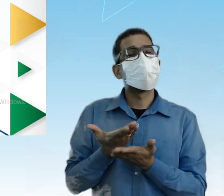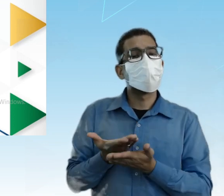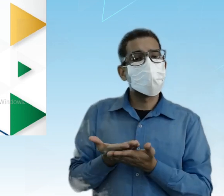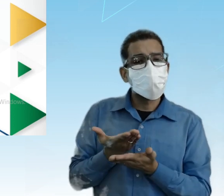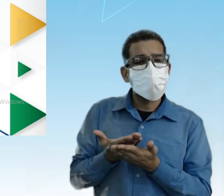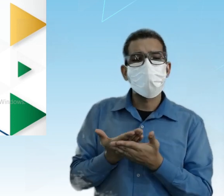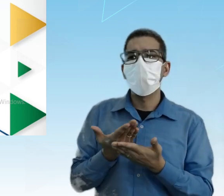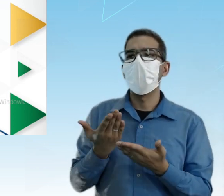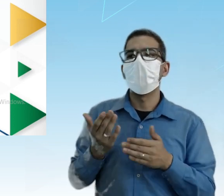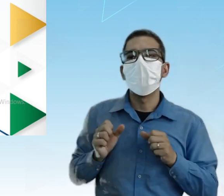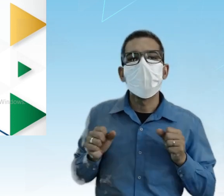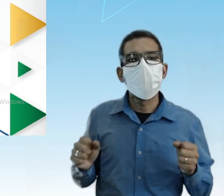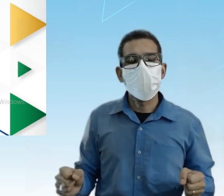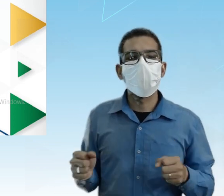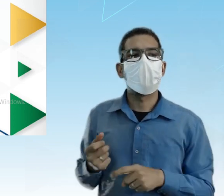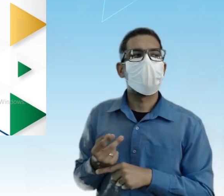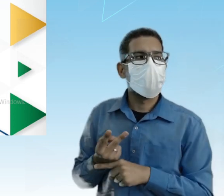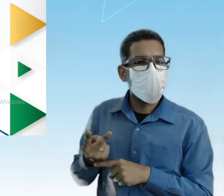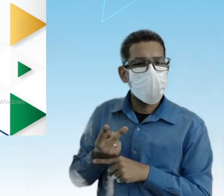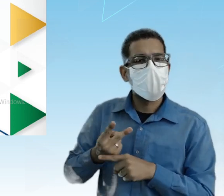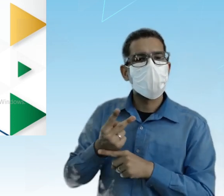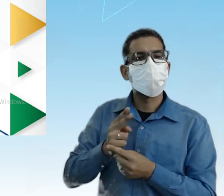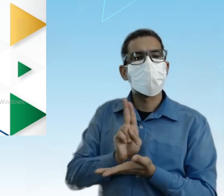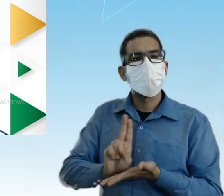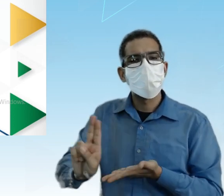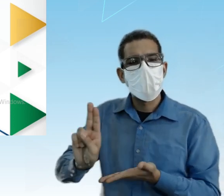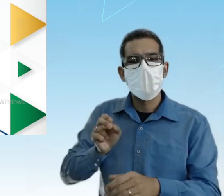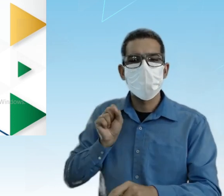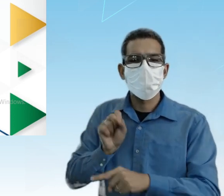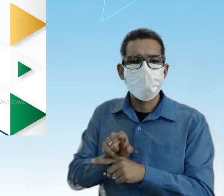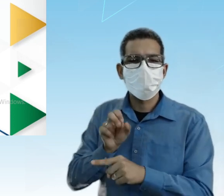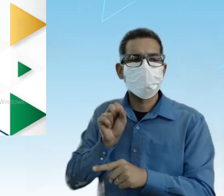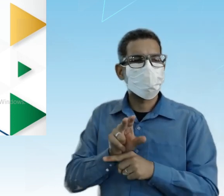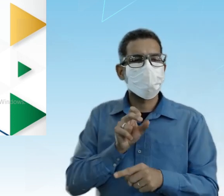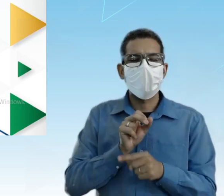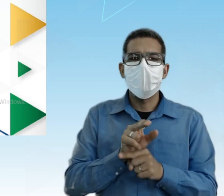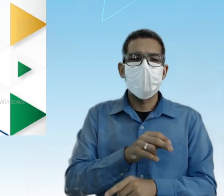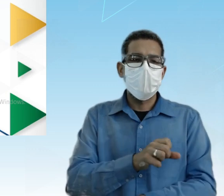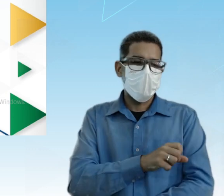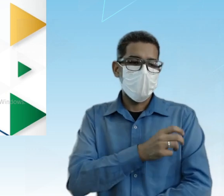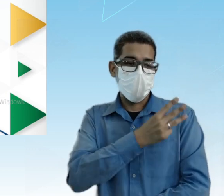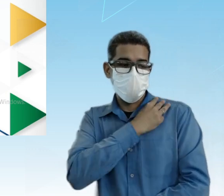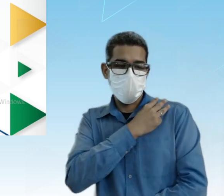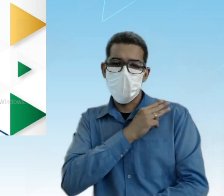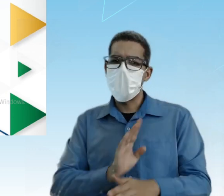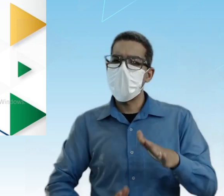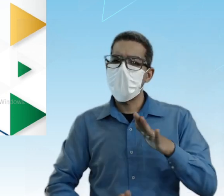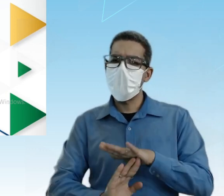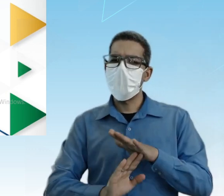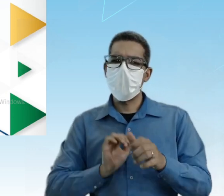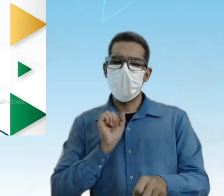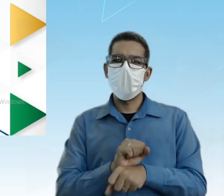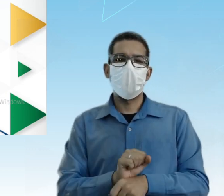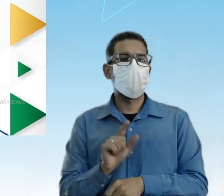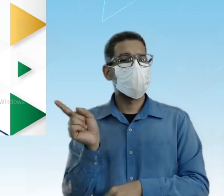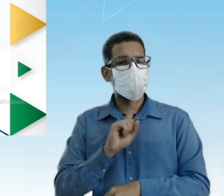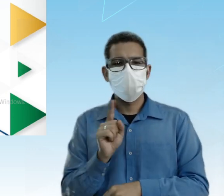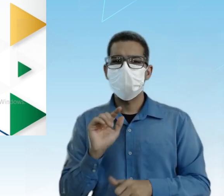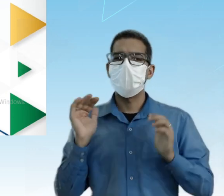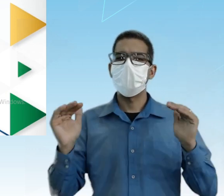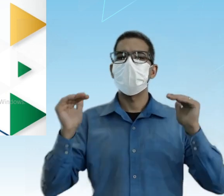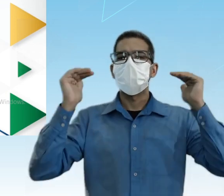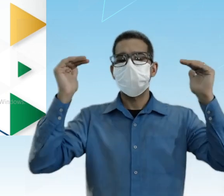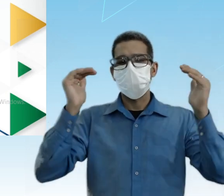são aquelas que mais entram na universidade. Não param ali no ensino médio, não. Elas vão para o terceiro grau, que são